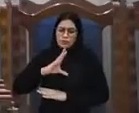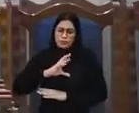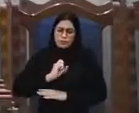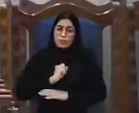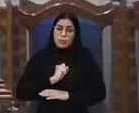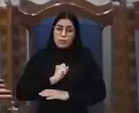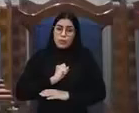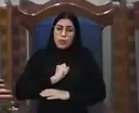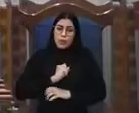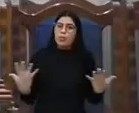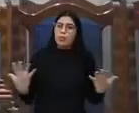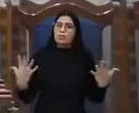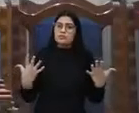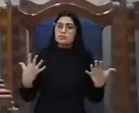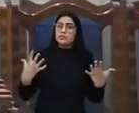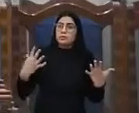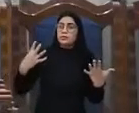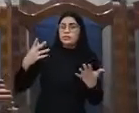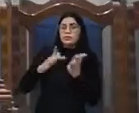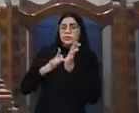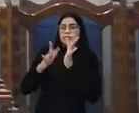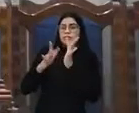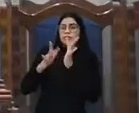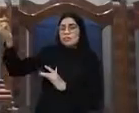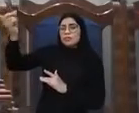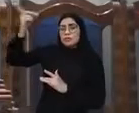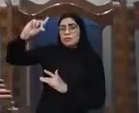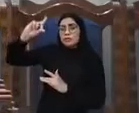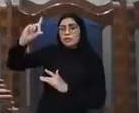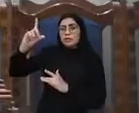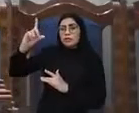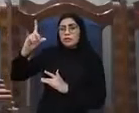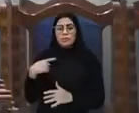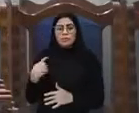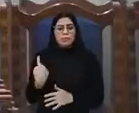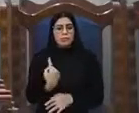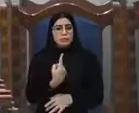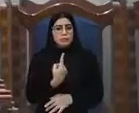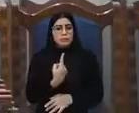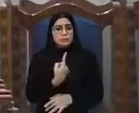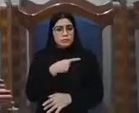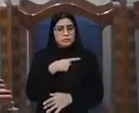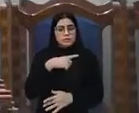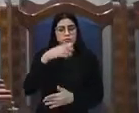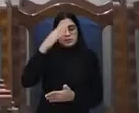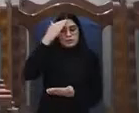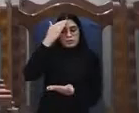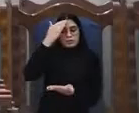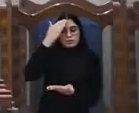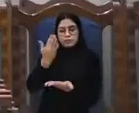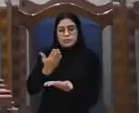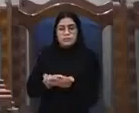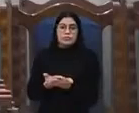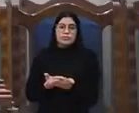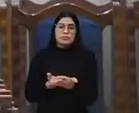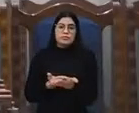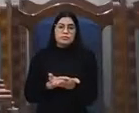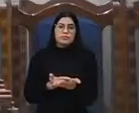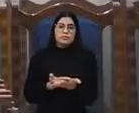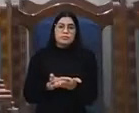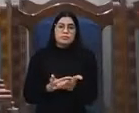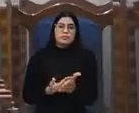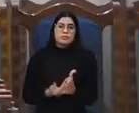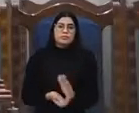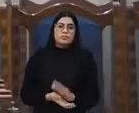todo aquele que nele crê. Tem a vida eterna. A vitória de quem crê. Diz que chegou um grupo que